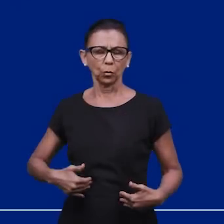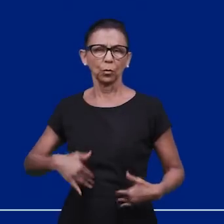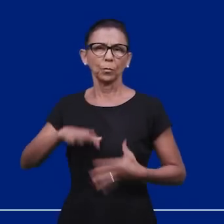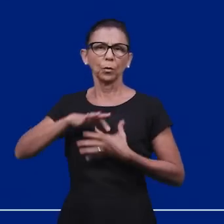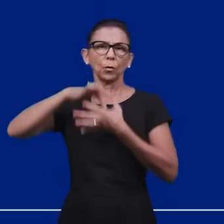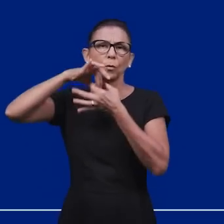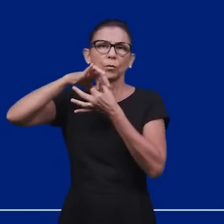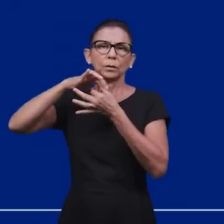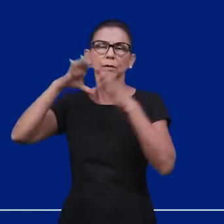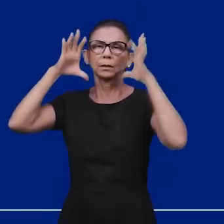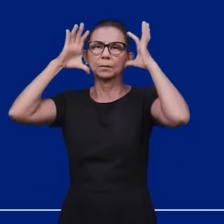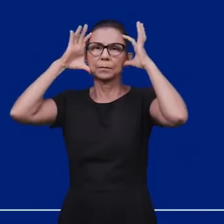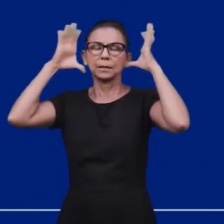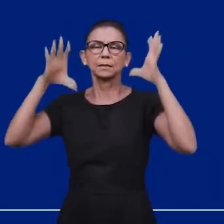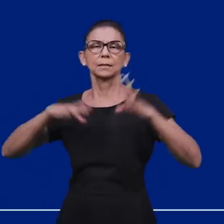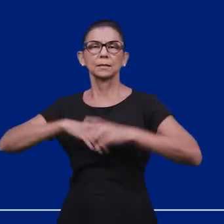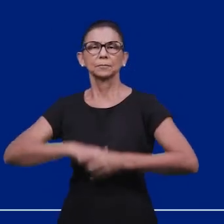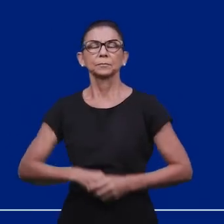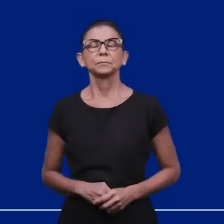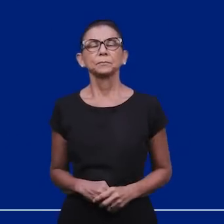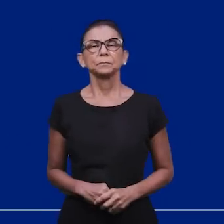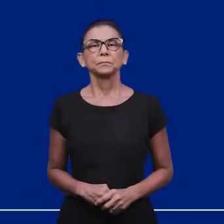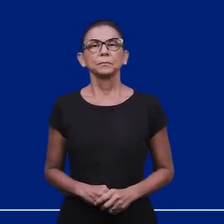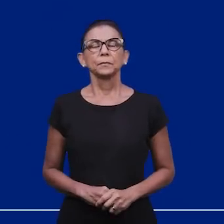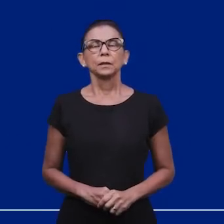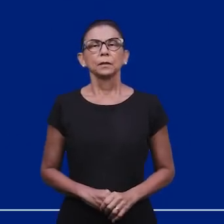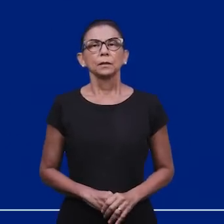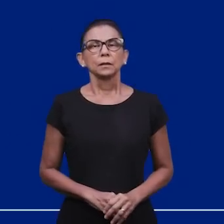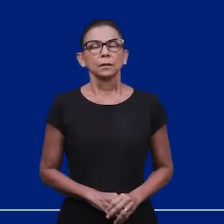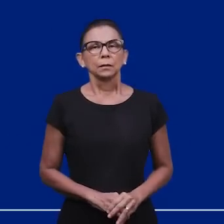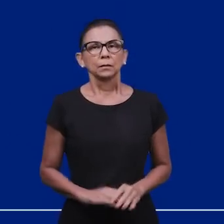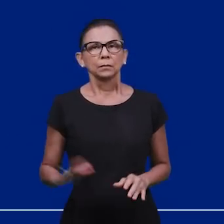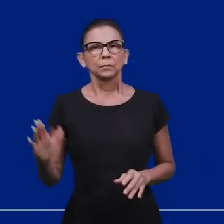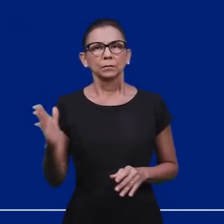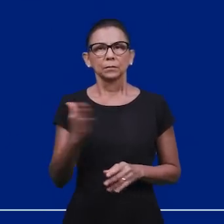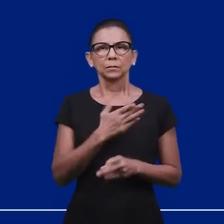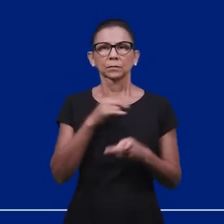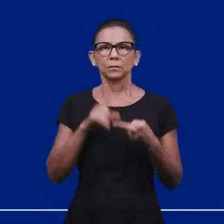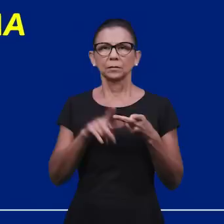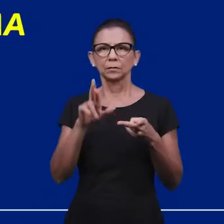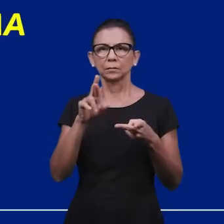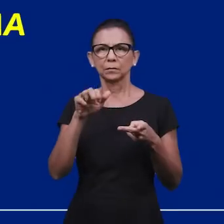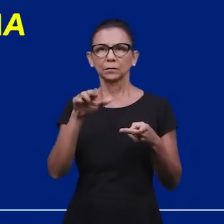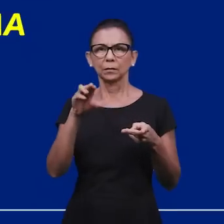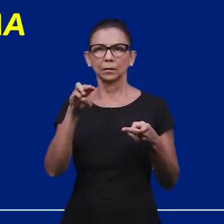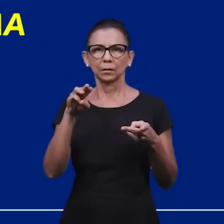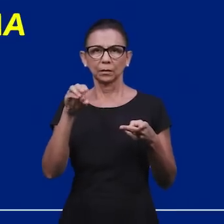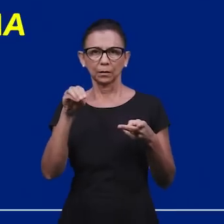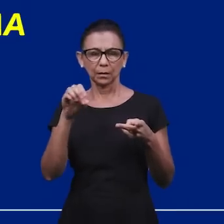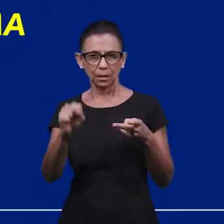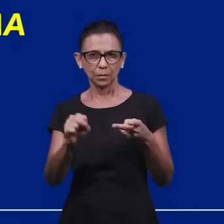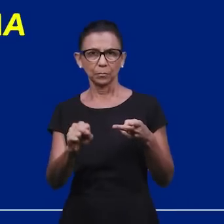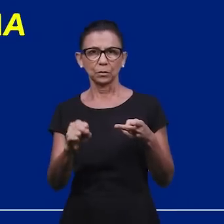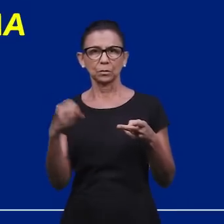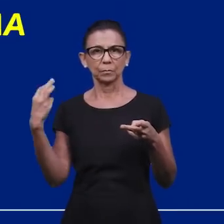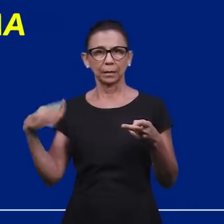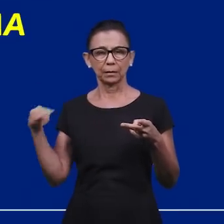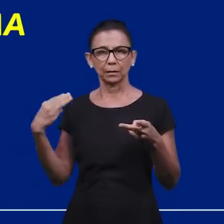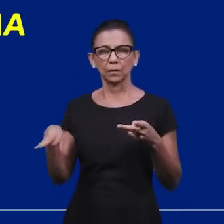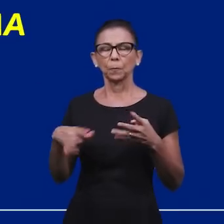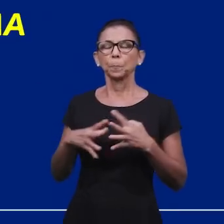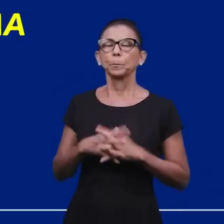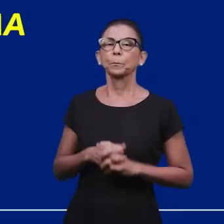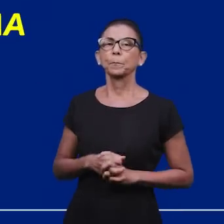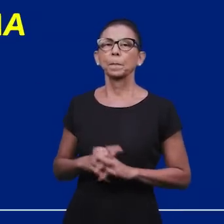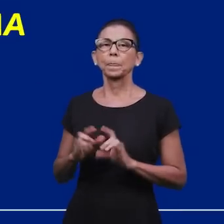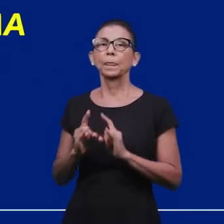ao cabeça. Aqui ele aponta para Jesus, o cabeça. Clédiston Ramos de Souza, de Imperatriz, no Maranhão,